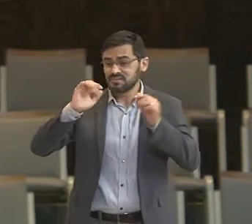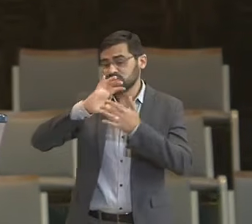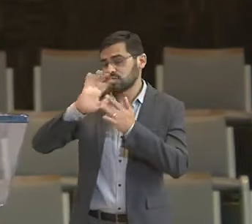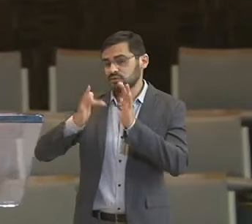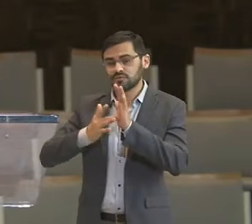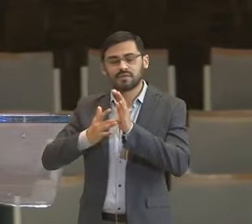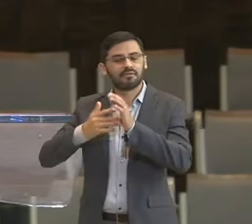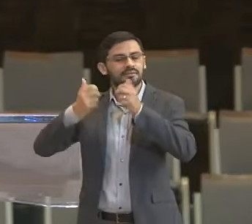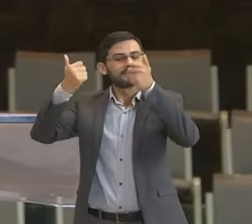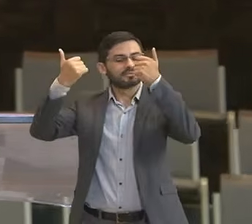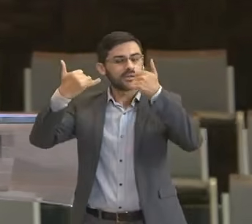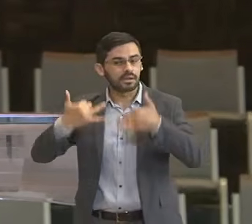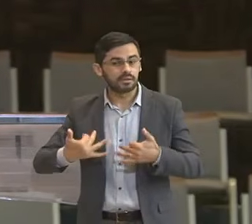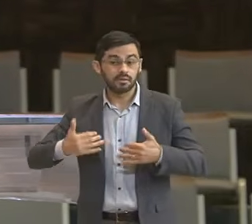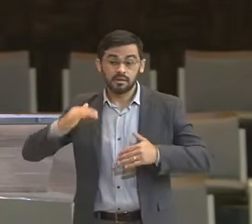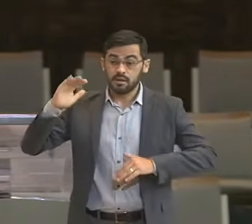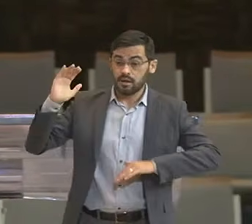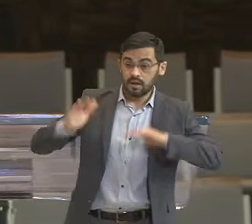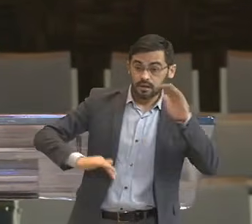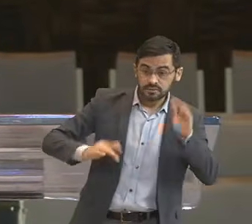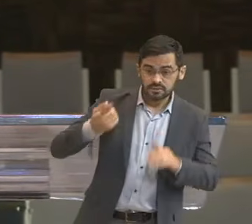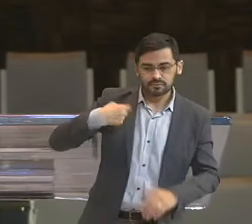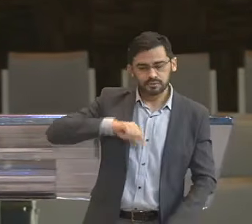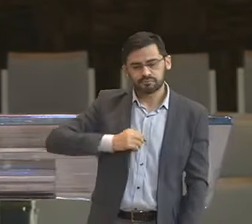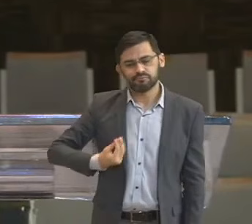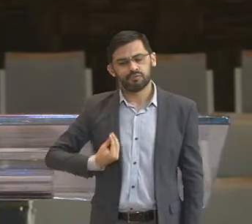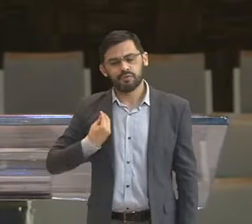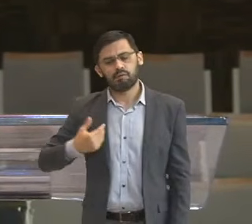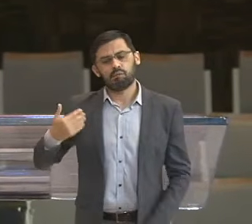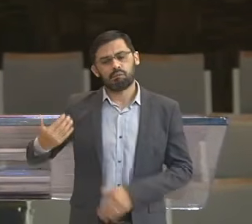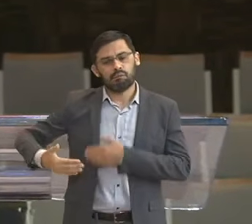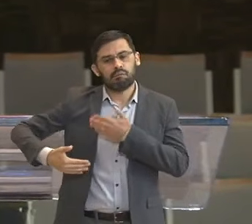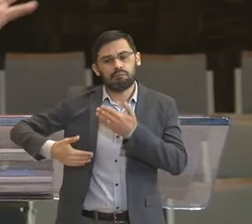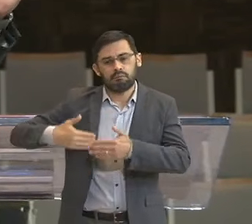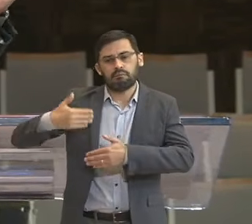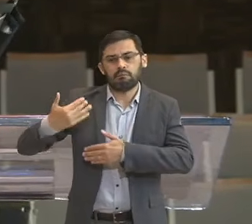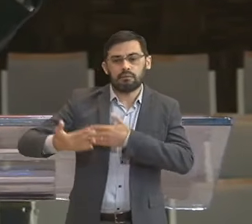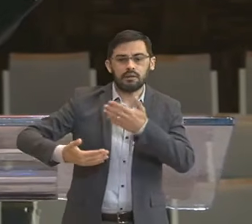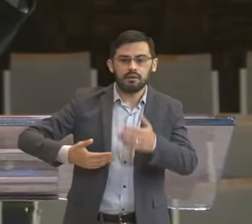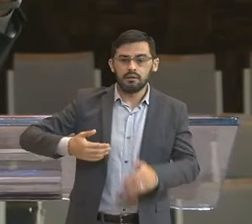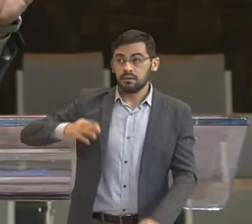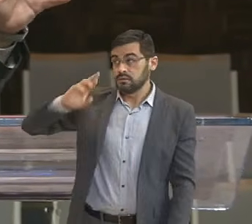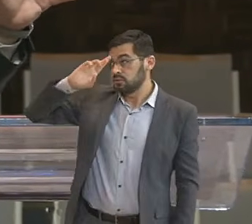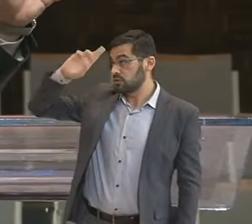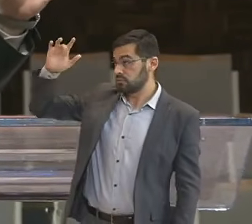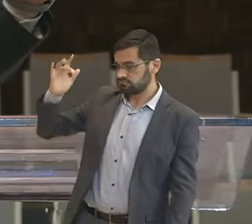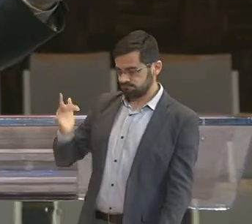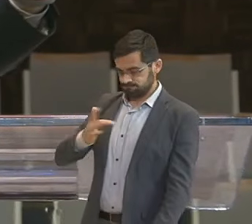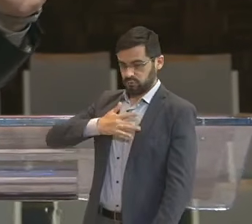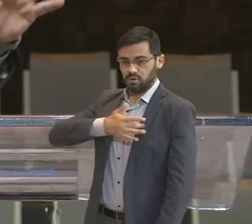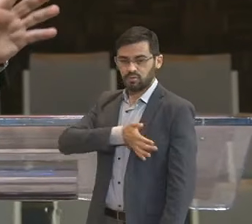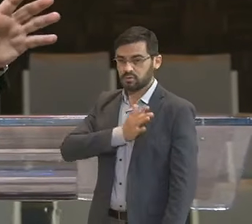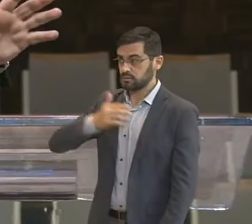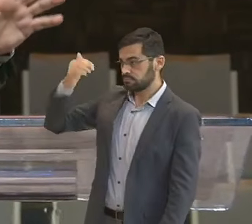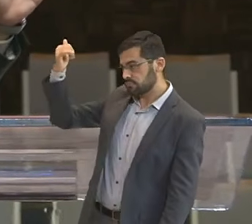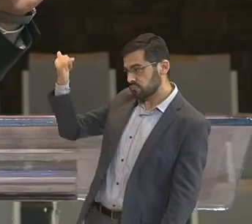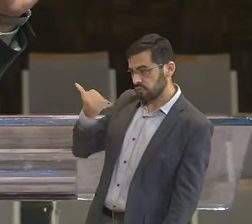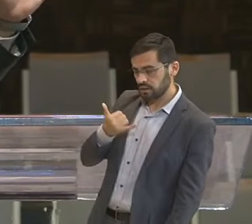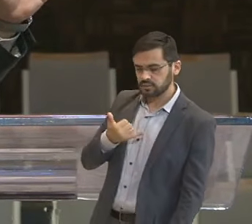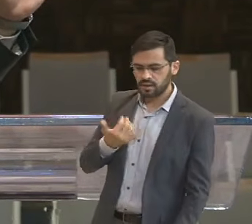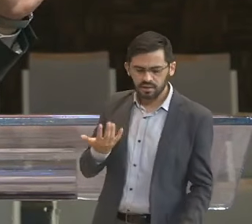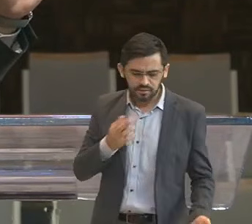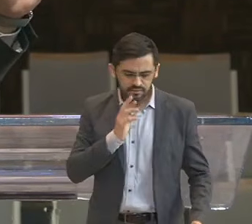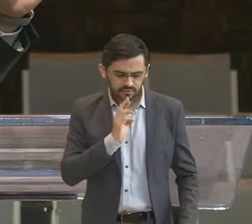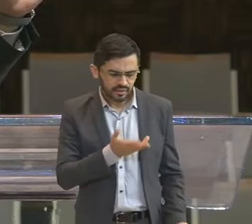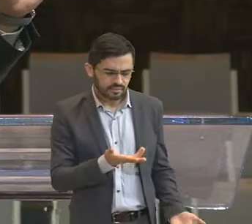dizendo. Às vezes a gente vai seguindo pela vida e o Senhor toca o nosso coração, fala conosco e diz: